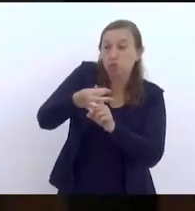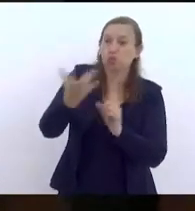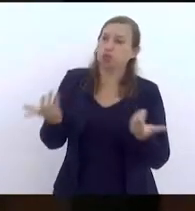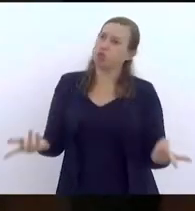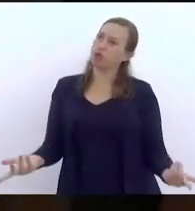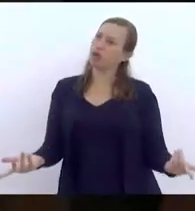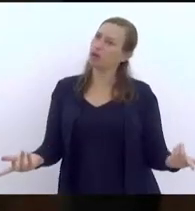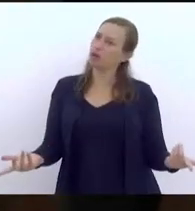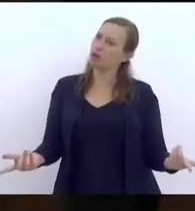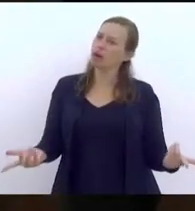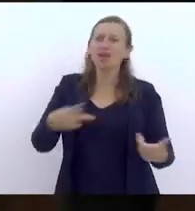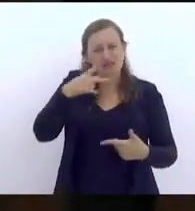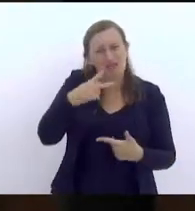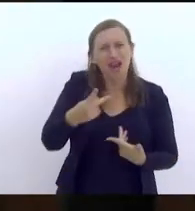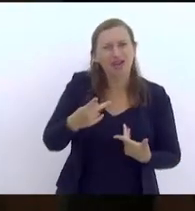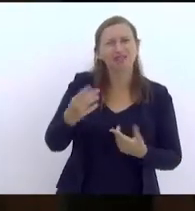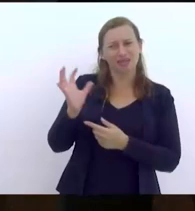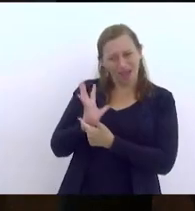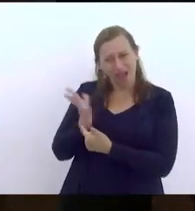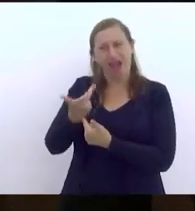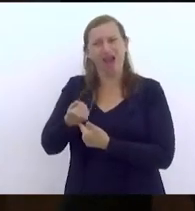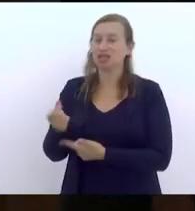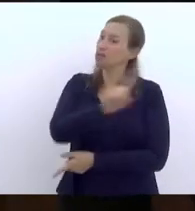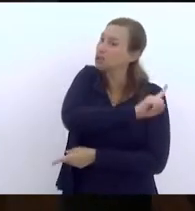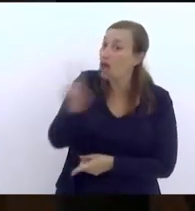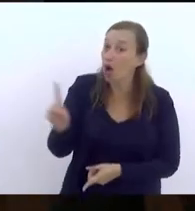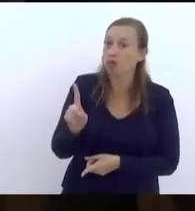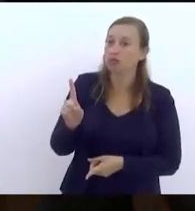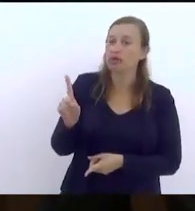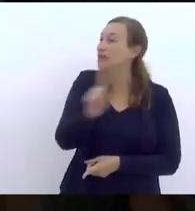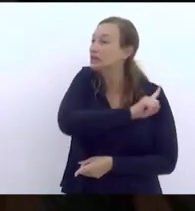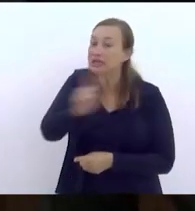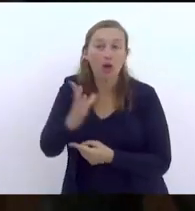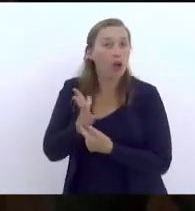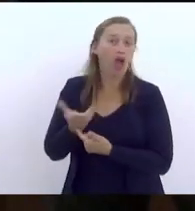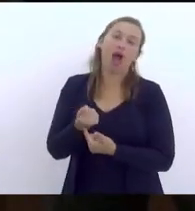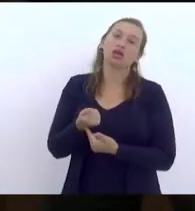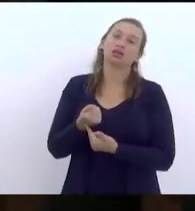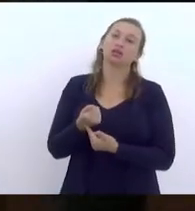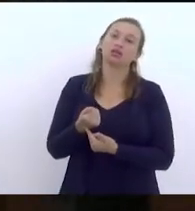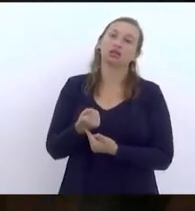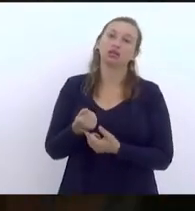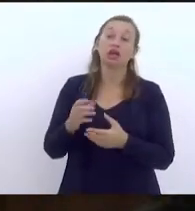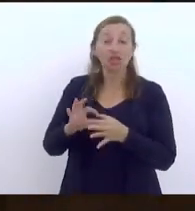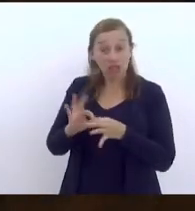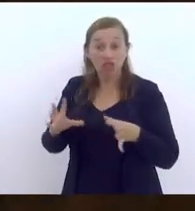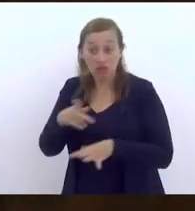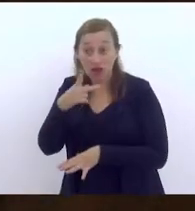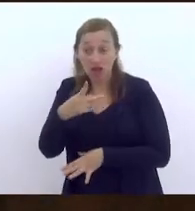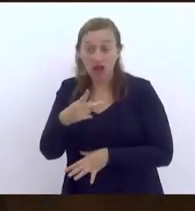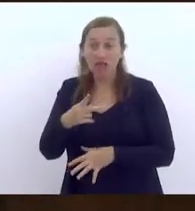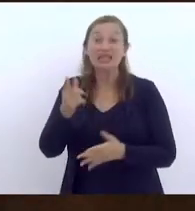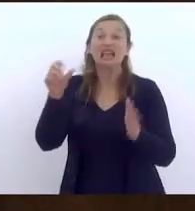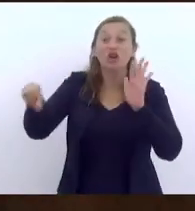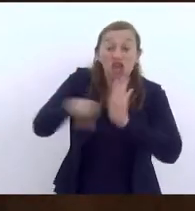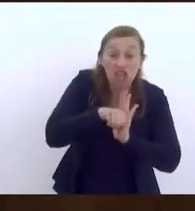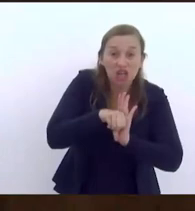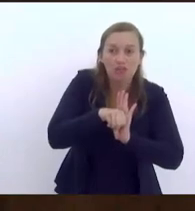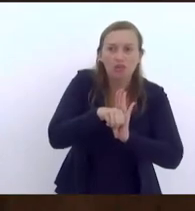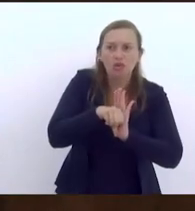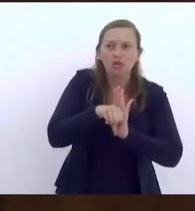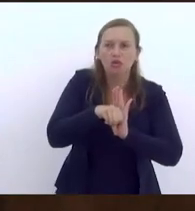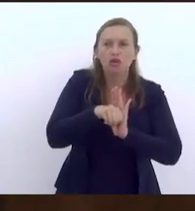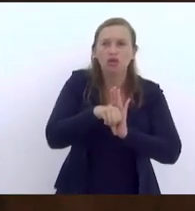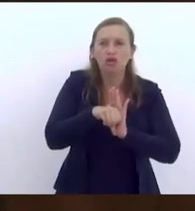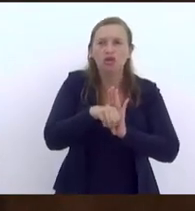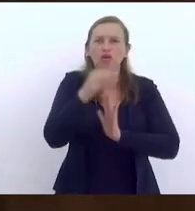e dizendo que isso é arte. Não, isto não é arte. Uma parte, isto não é arte, isto é um crime. Isto é um